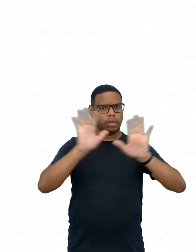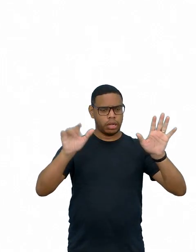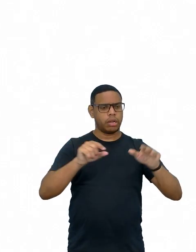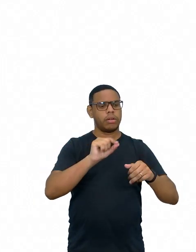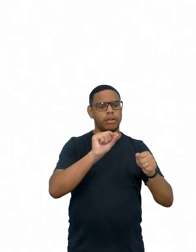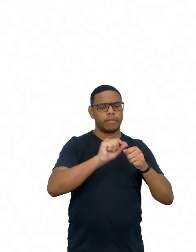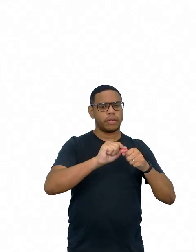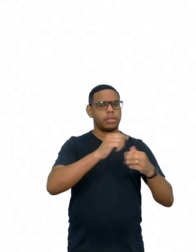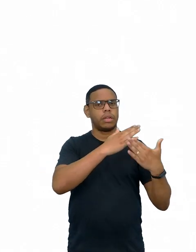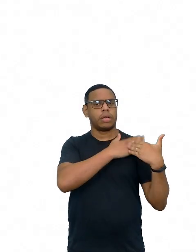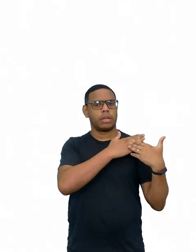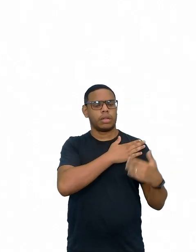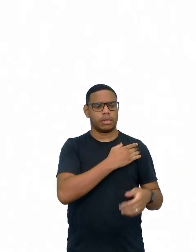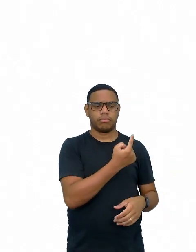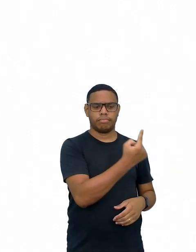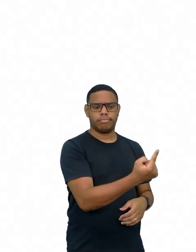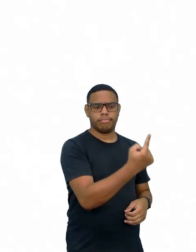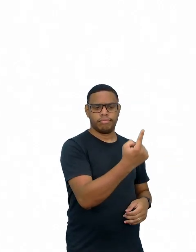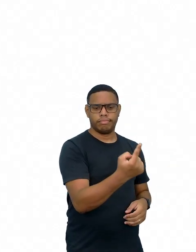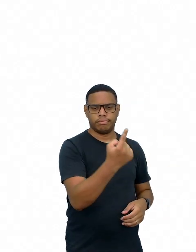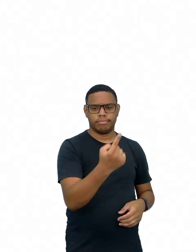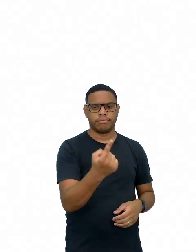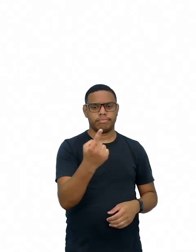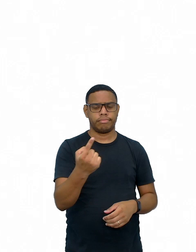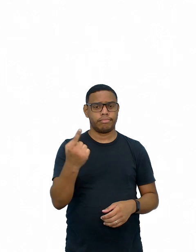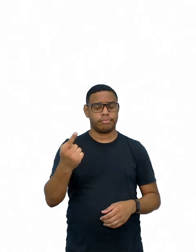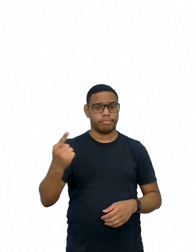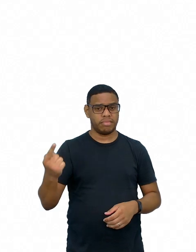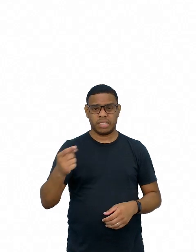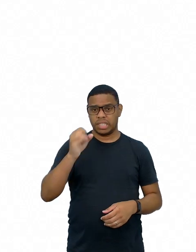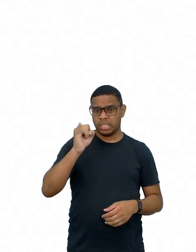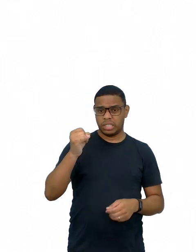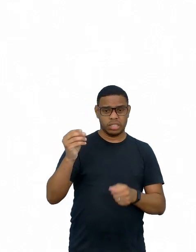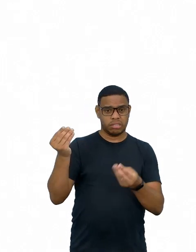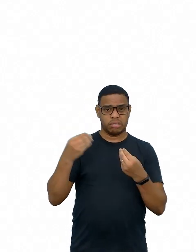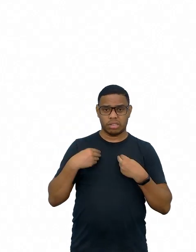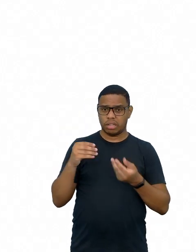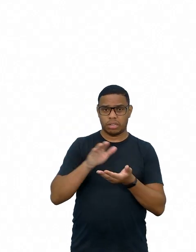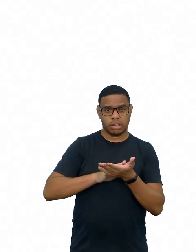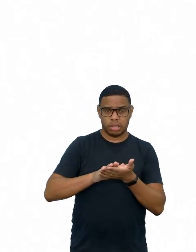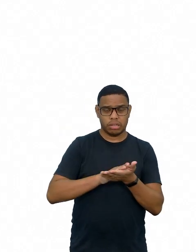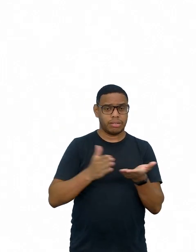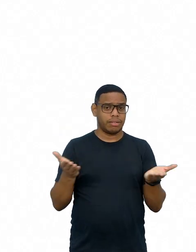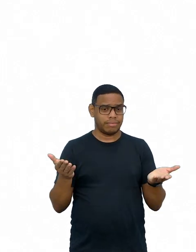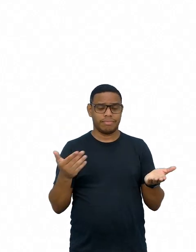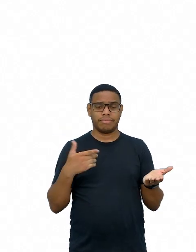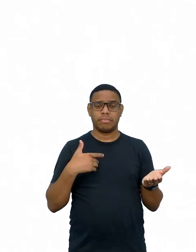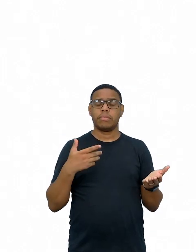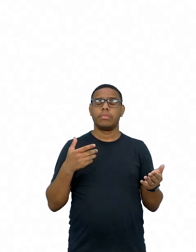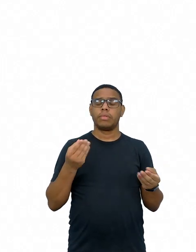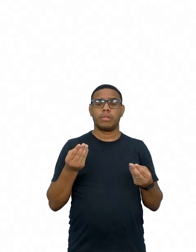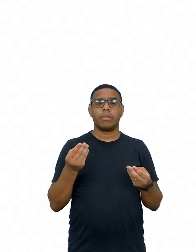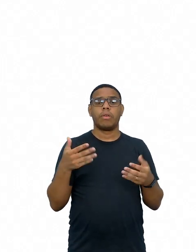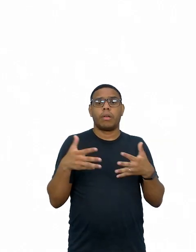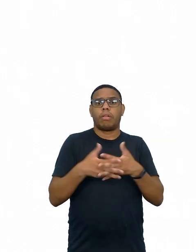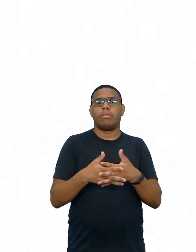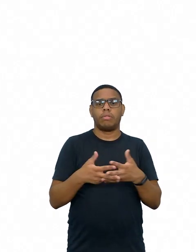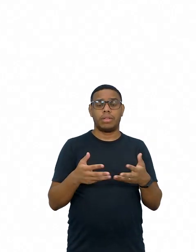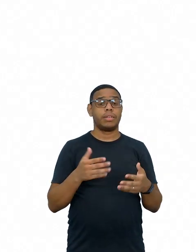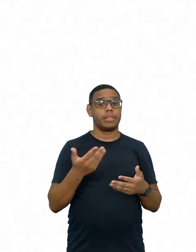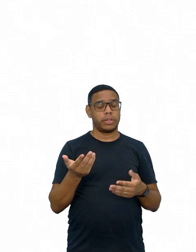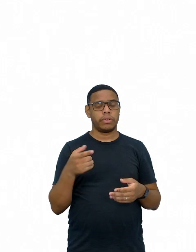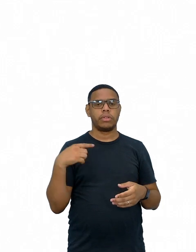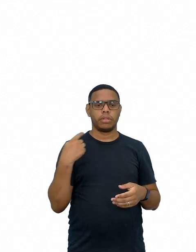quem, por quê? Se ninguém me passar qual é o conceito, eu não faço cálculo. Se ninguém, e assim a